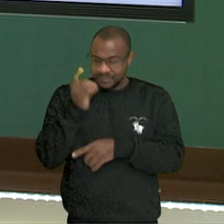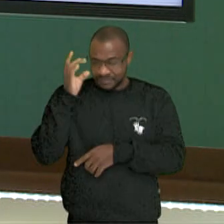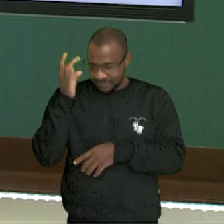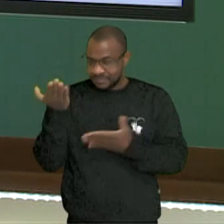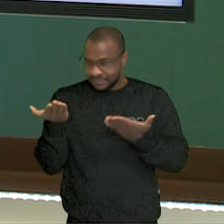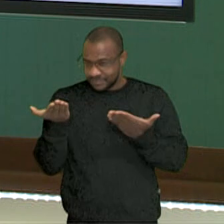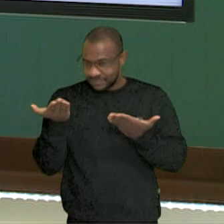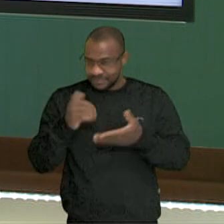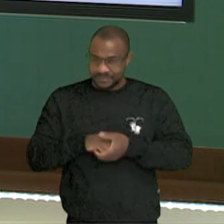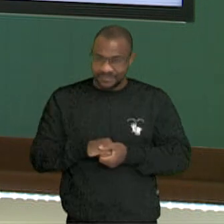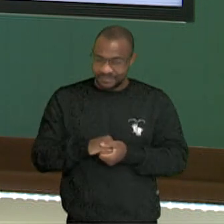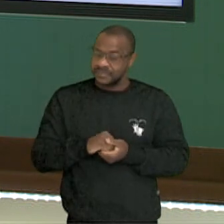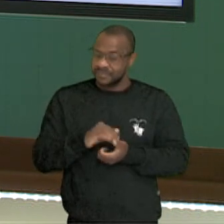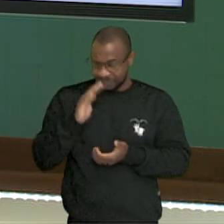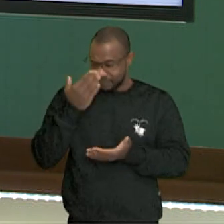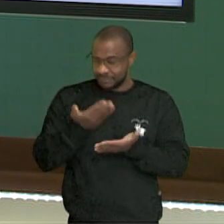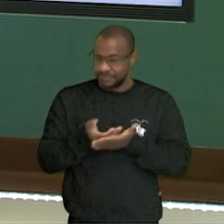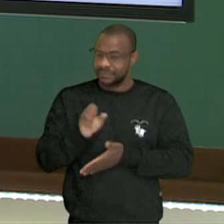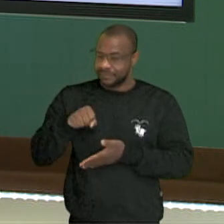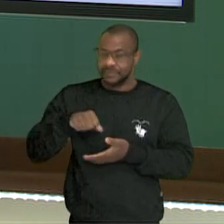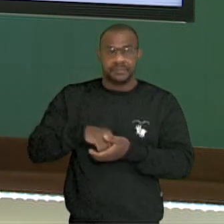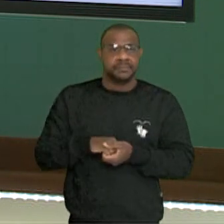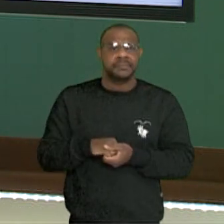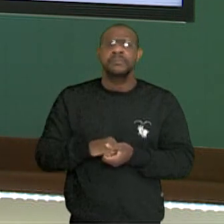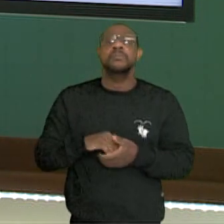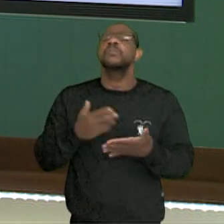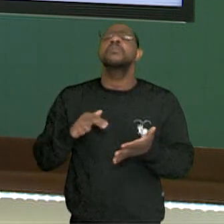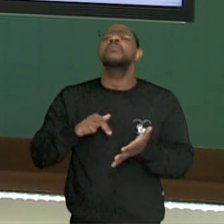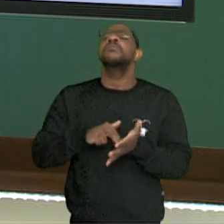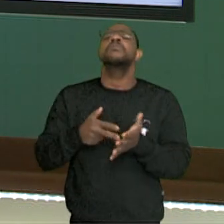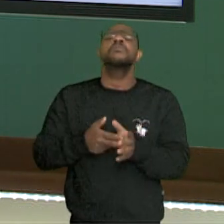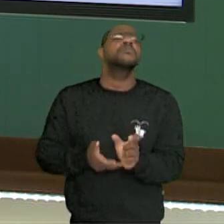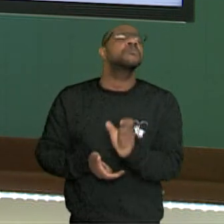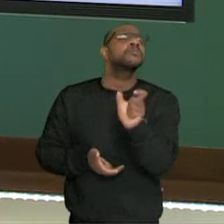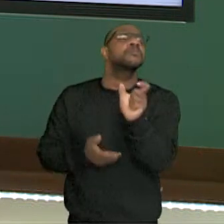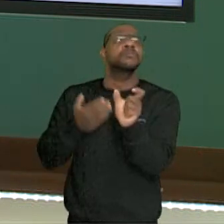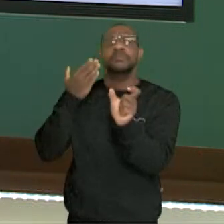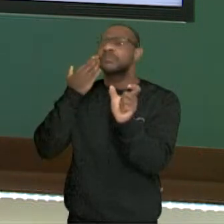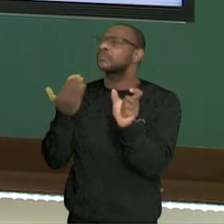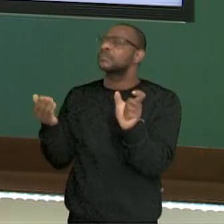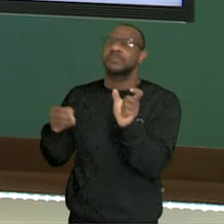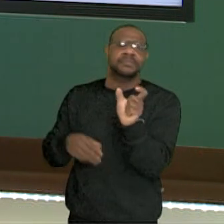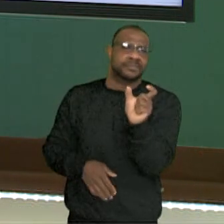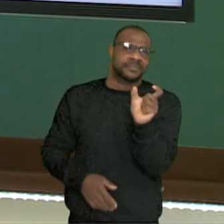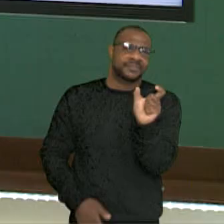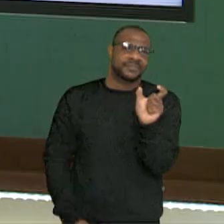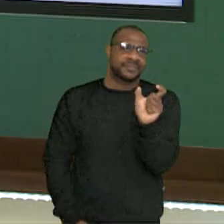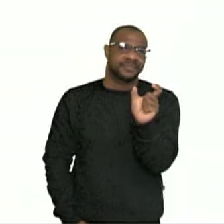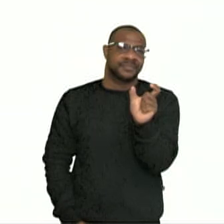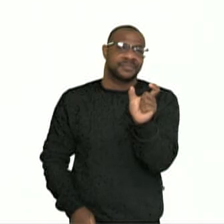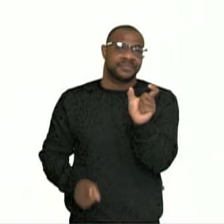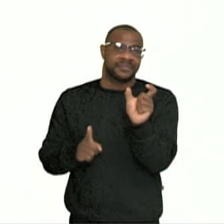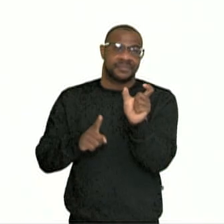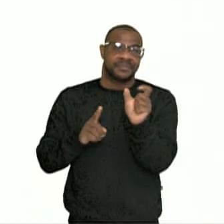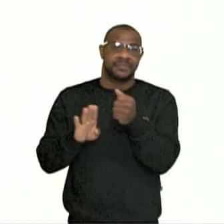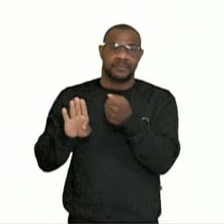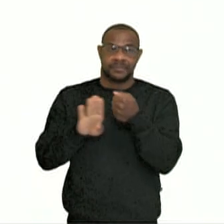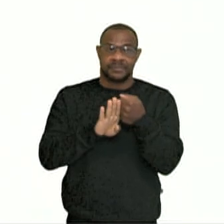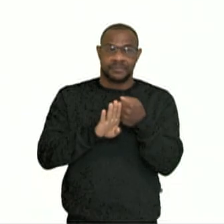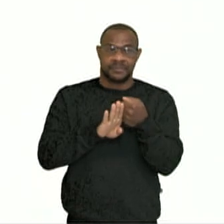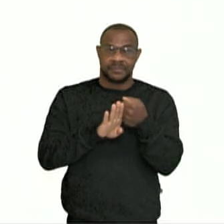facilidade? Eu acredito que sim. Então, qual é o significado dessa palavra? Metamorfose é um